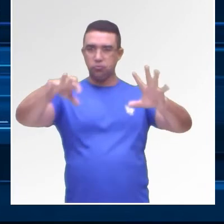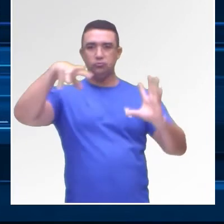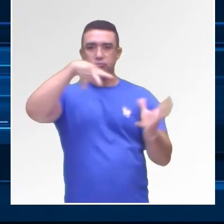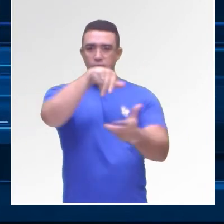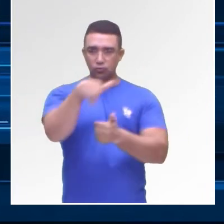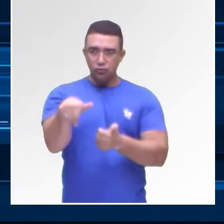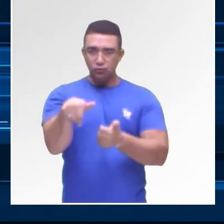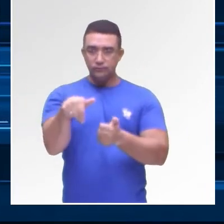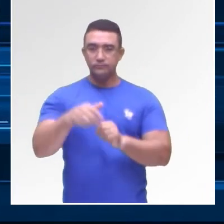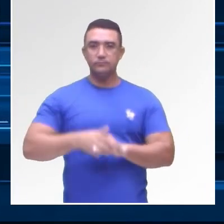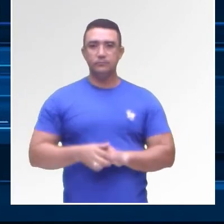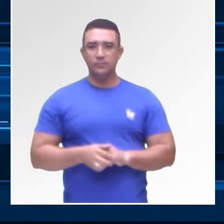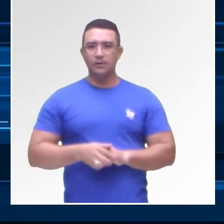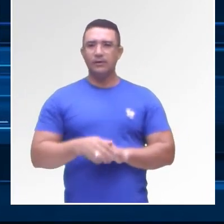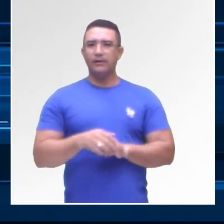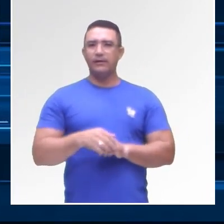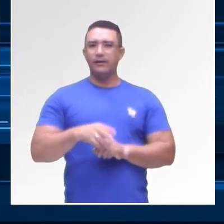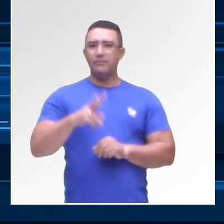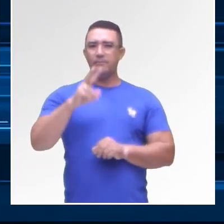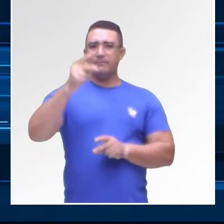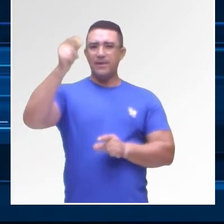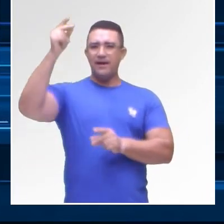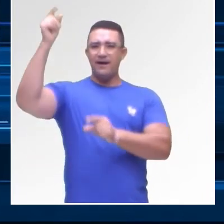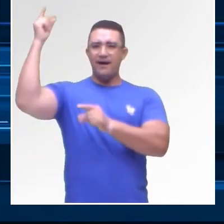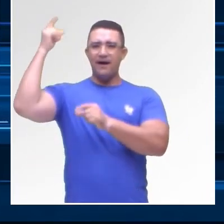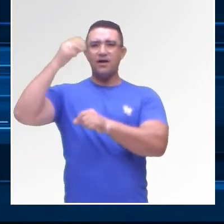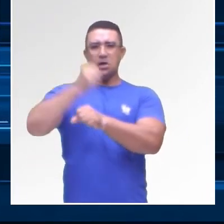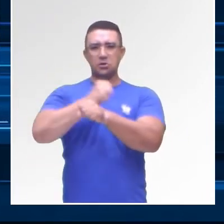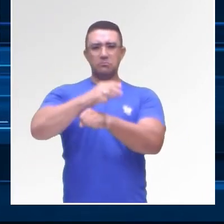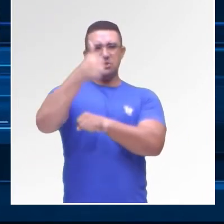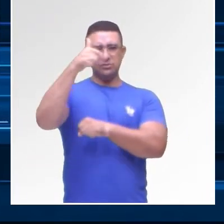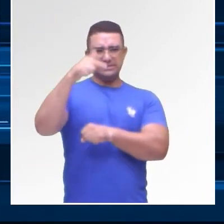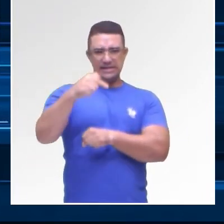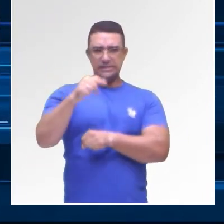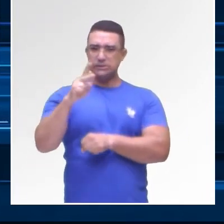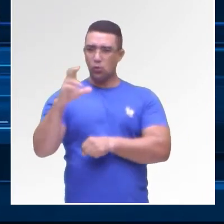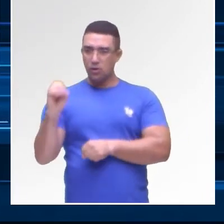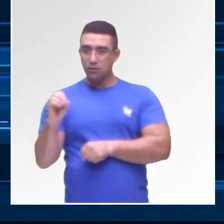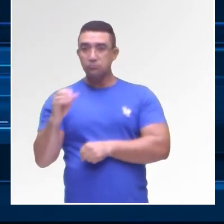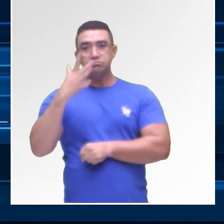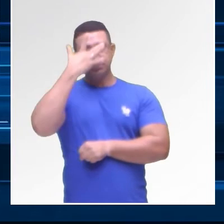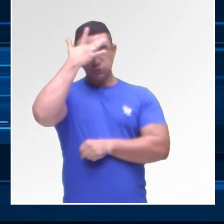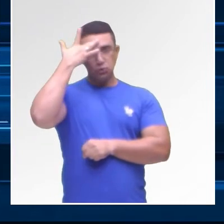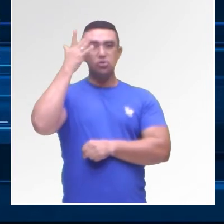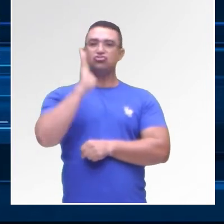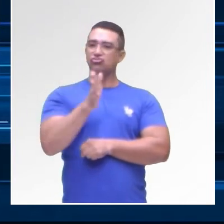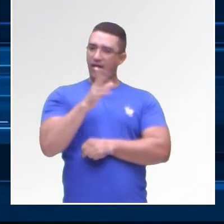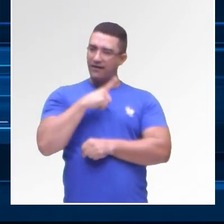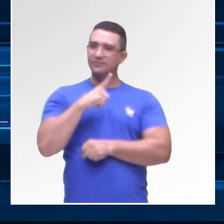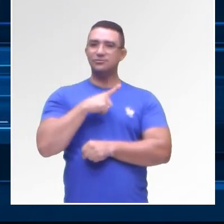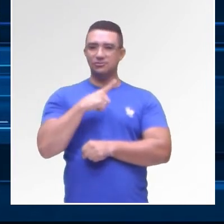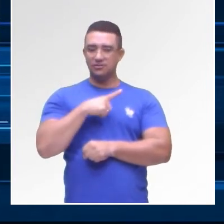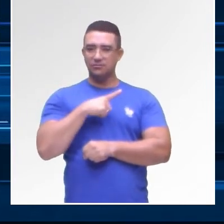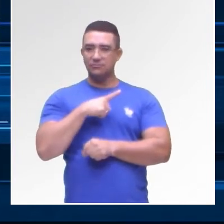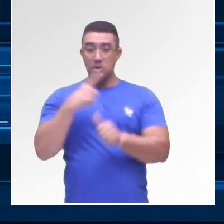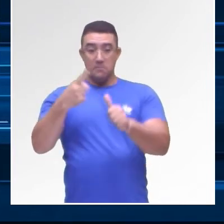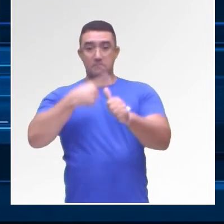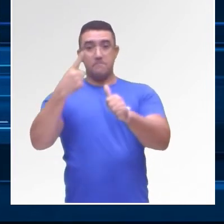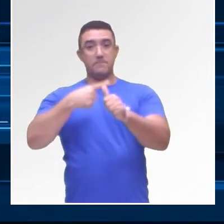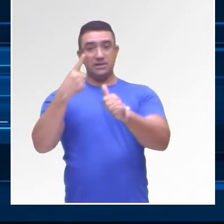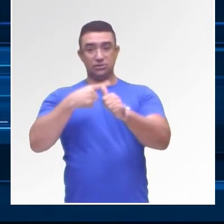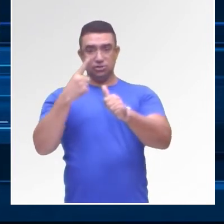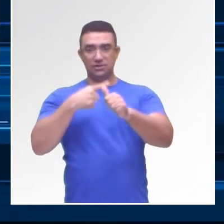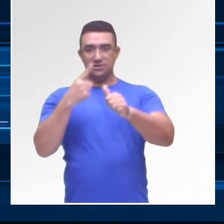Então, pessoal, lá naquela época, em 1750, as pessoas já tinham conhecimento